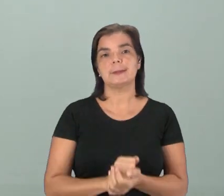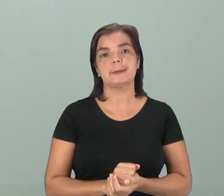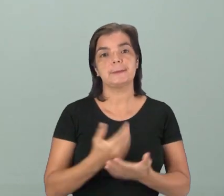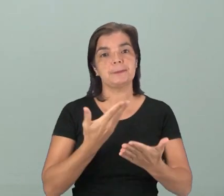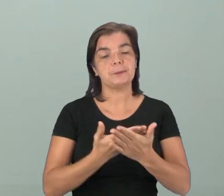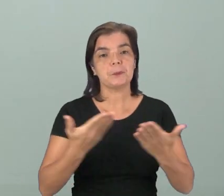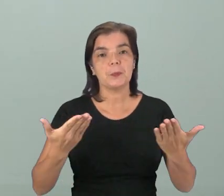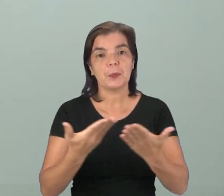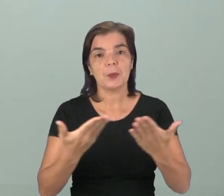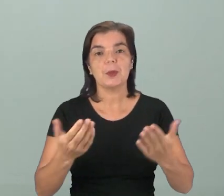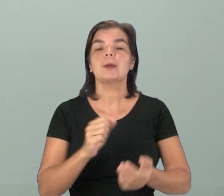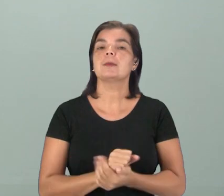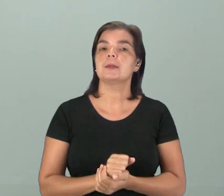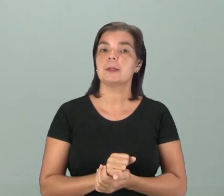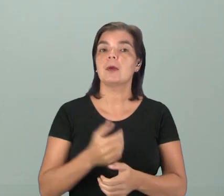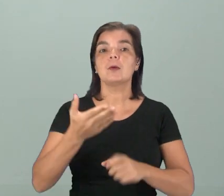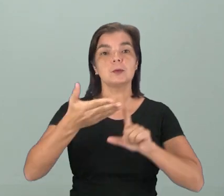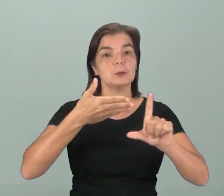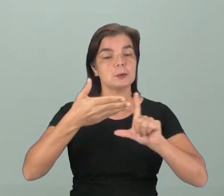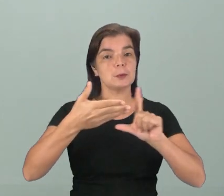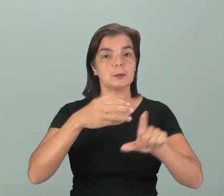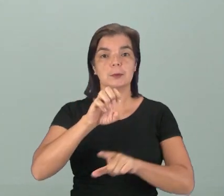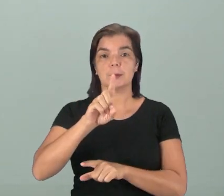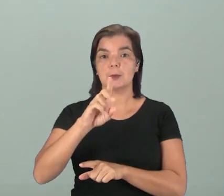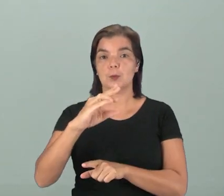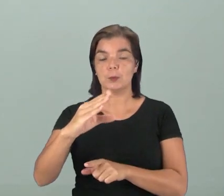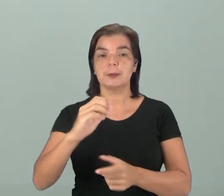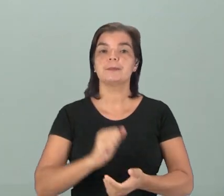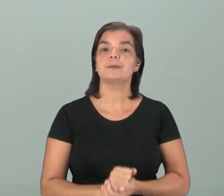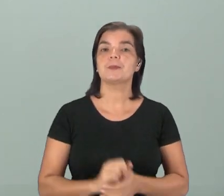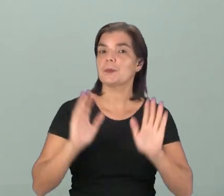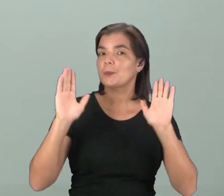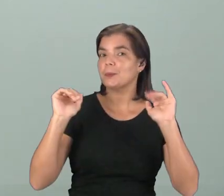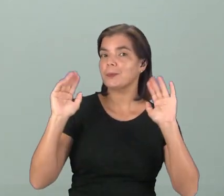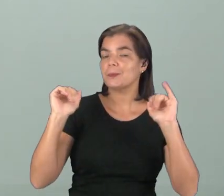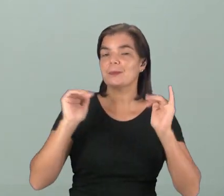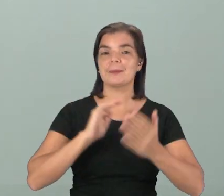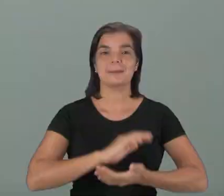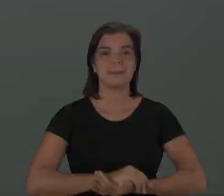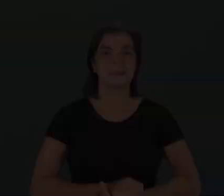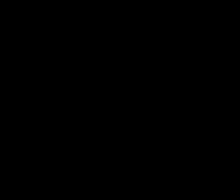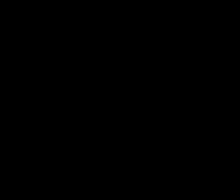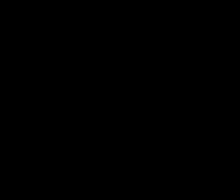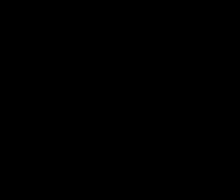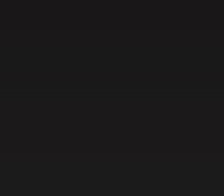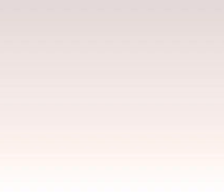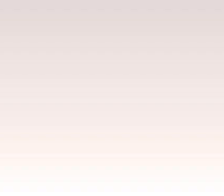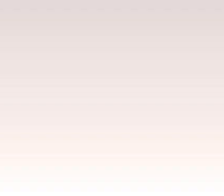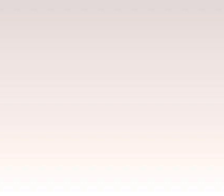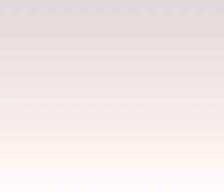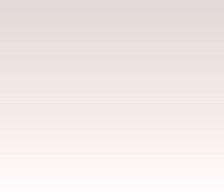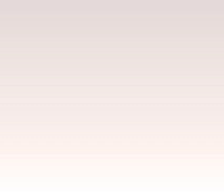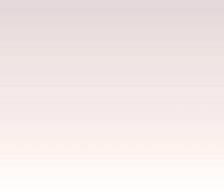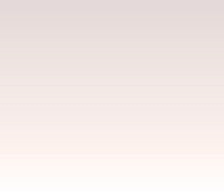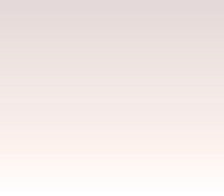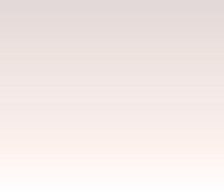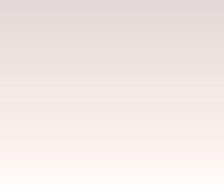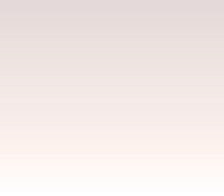essa foi a nossa aula de hoje. Vocês podem acessá-la mais vezes lá na plataforma Eduque e até a próxima aula.